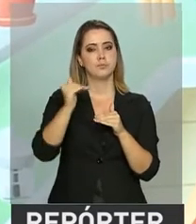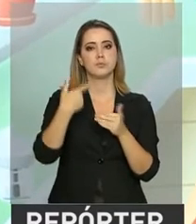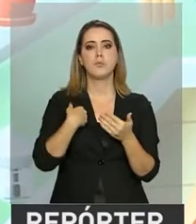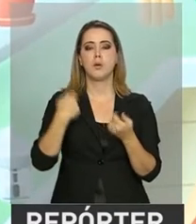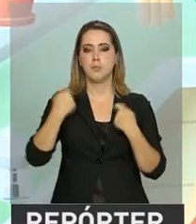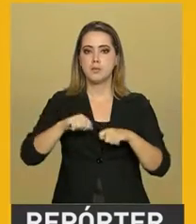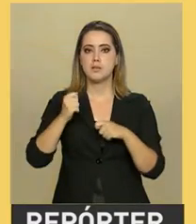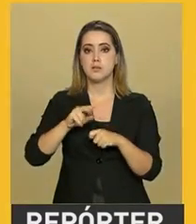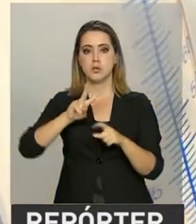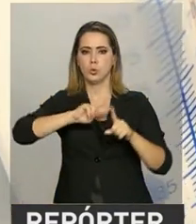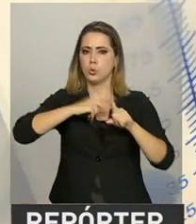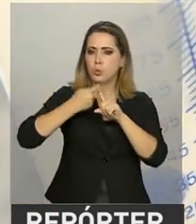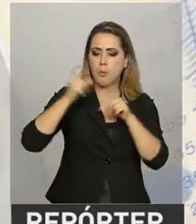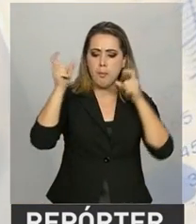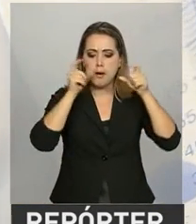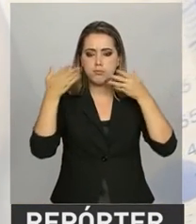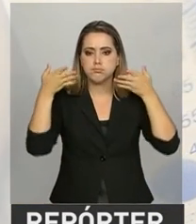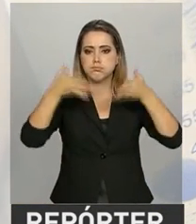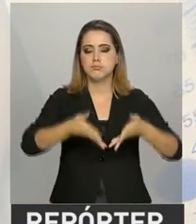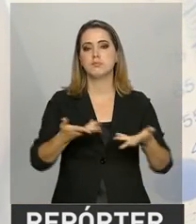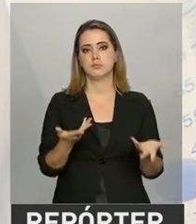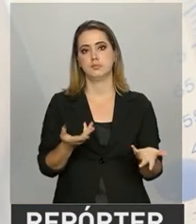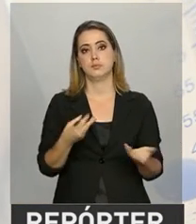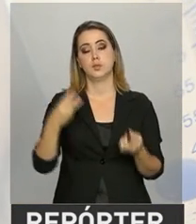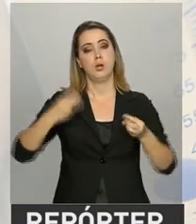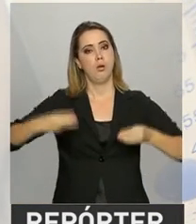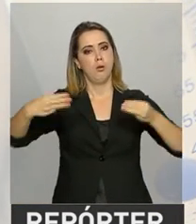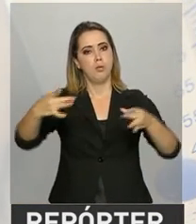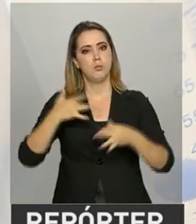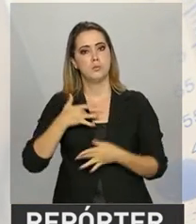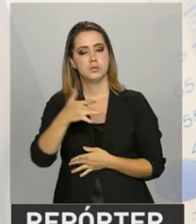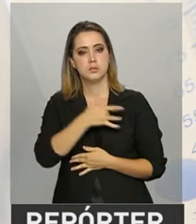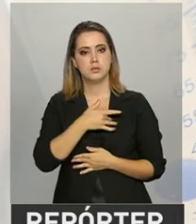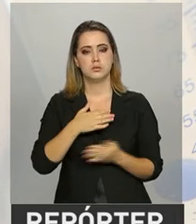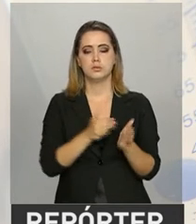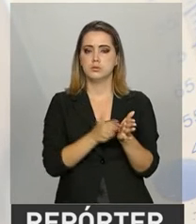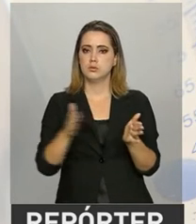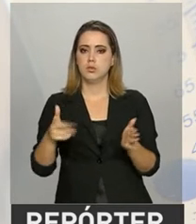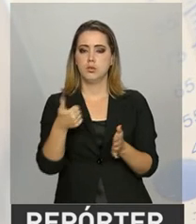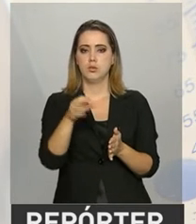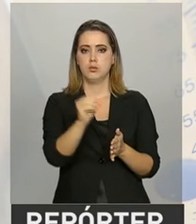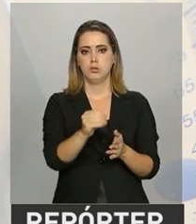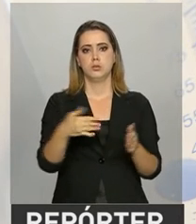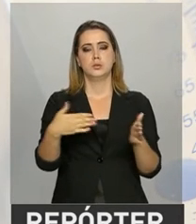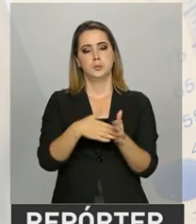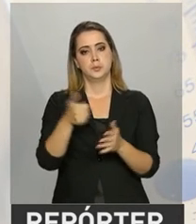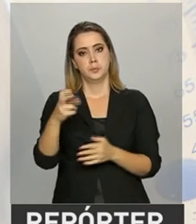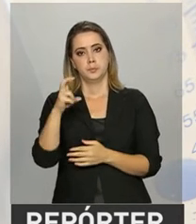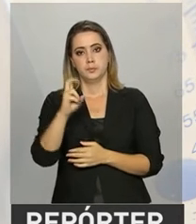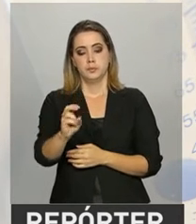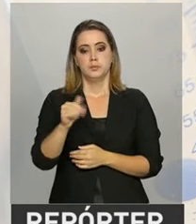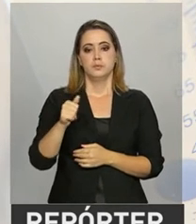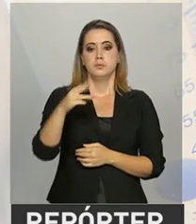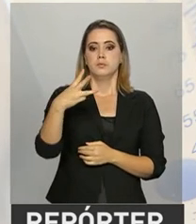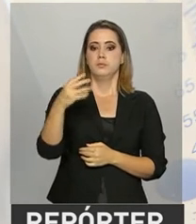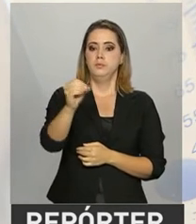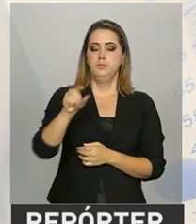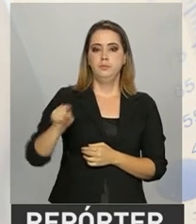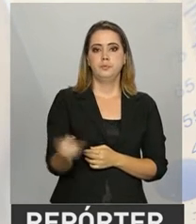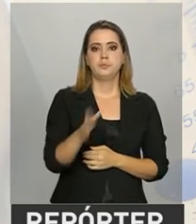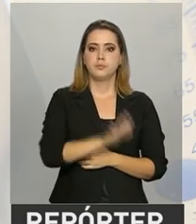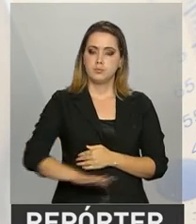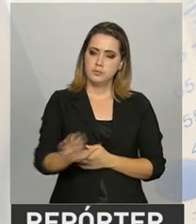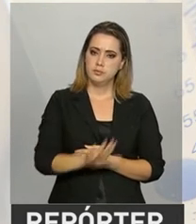atenção redobrada. De acordo com o Ministério da Saúde, entre 2010 e 2015, quase 30 mil crianças nesta